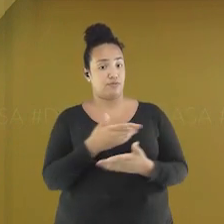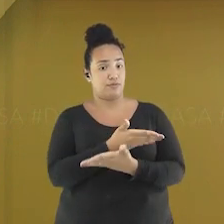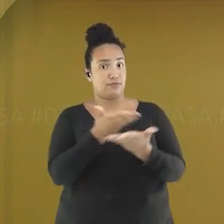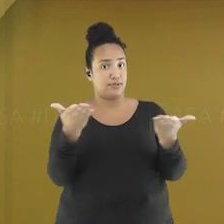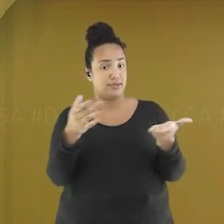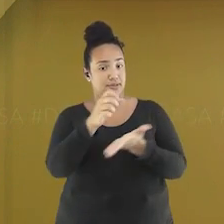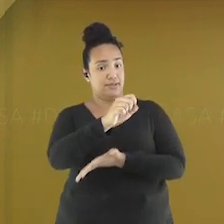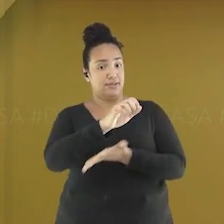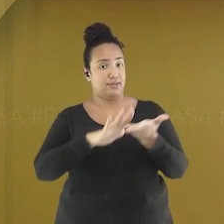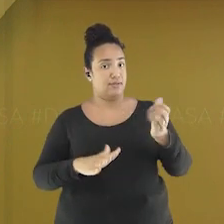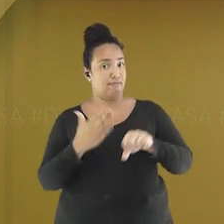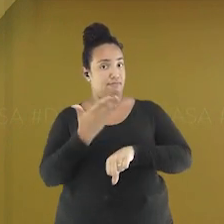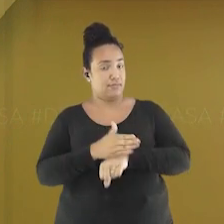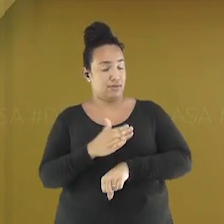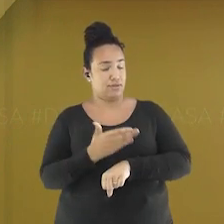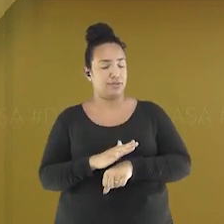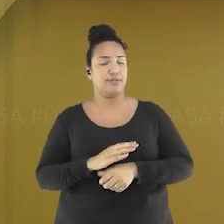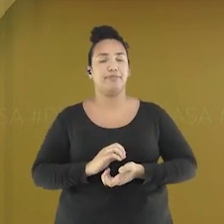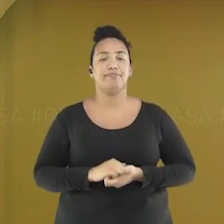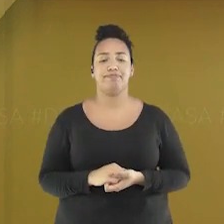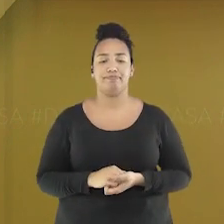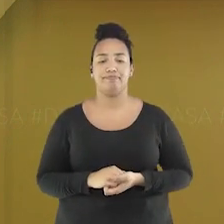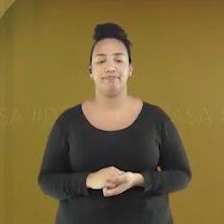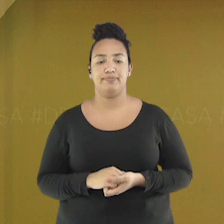possamos fazer uma atividade.